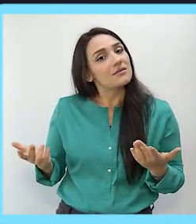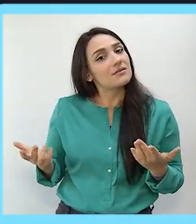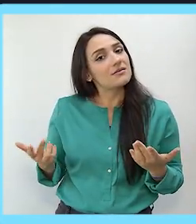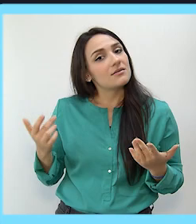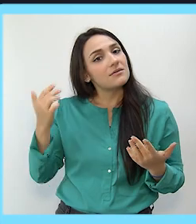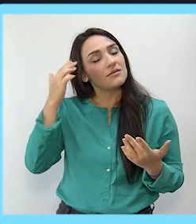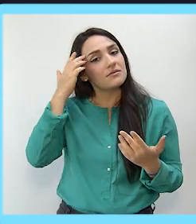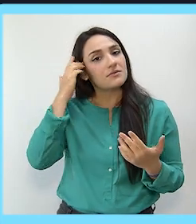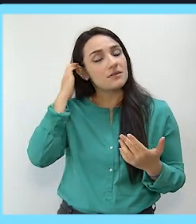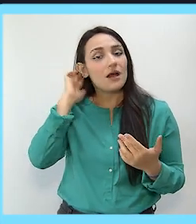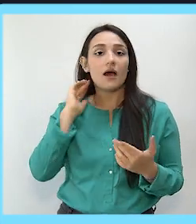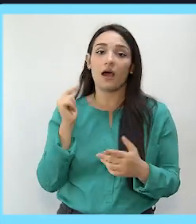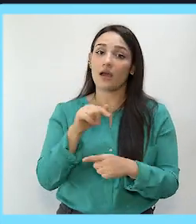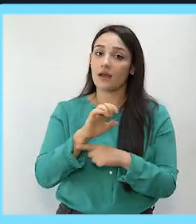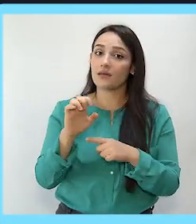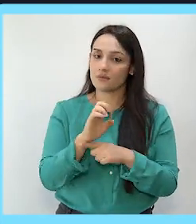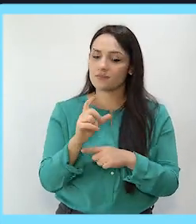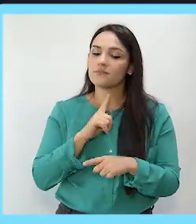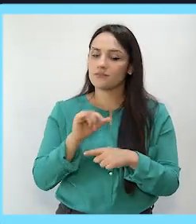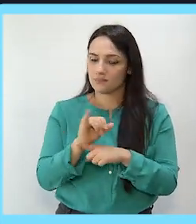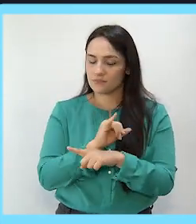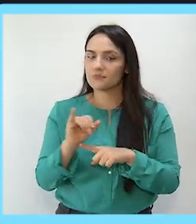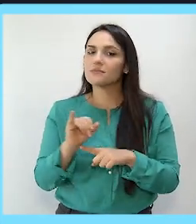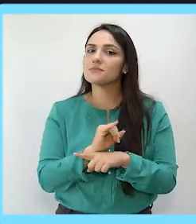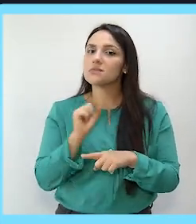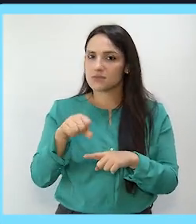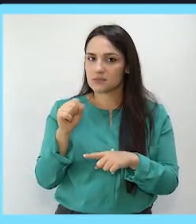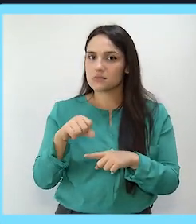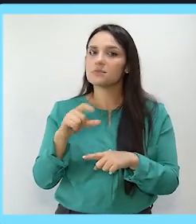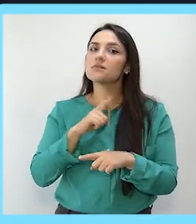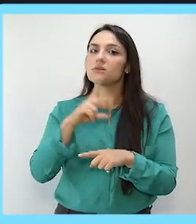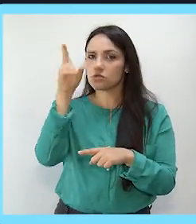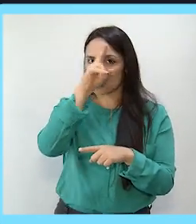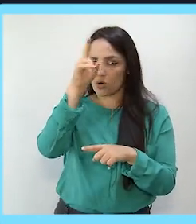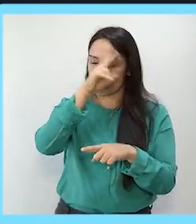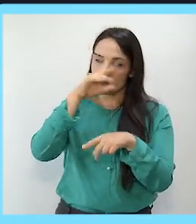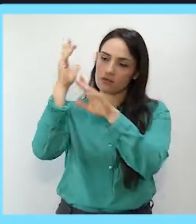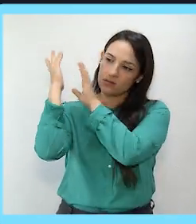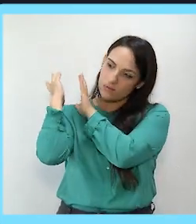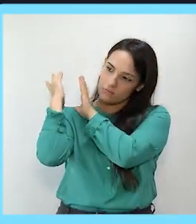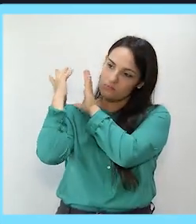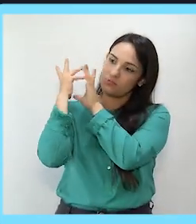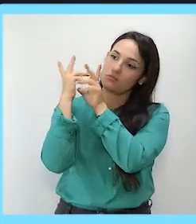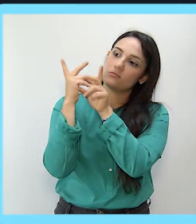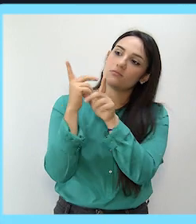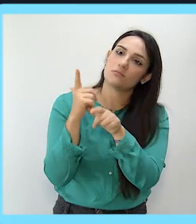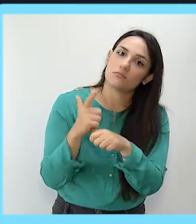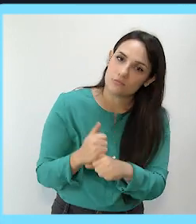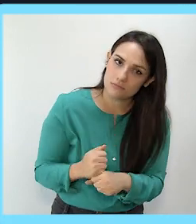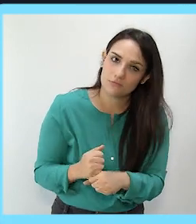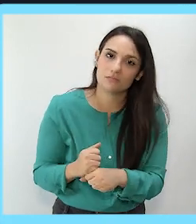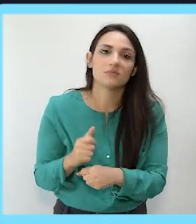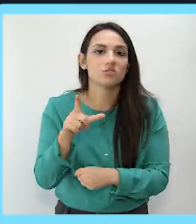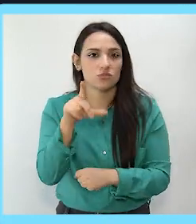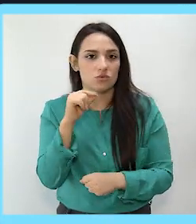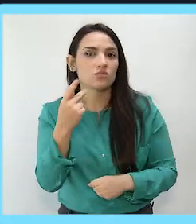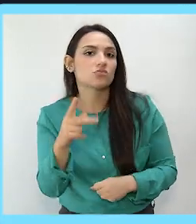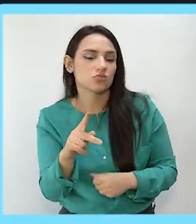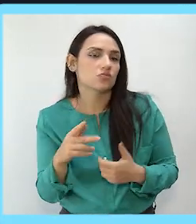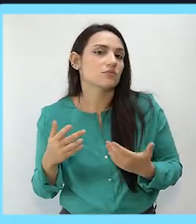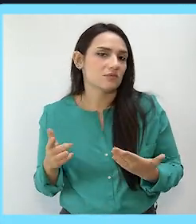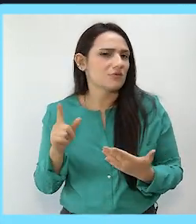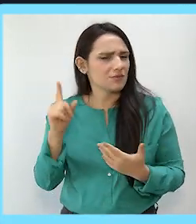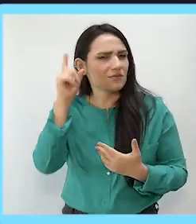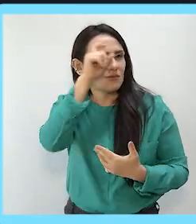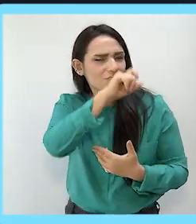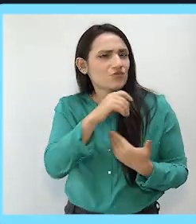dando a procuradora-geral do Estado, mas é todo um processo, né? Sim. É toda uma escolha,